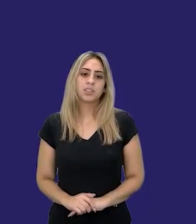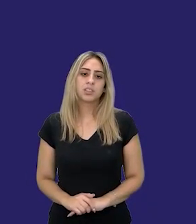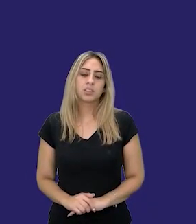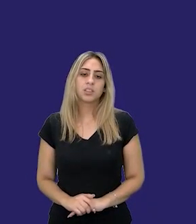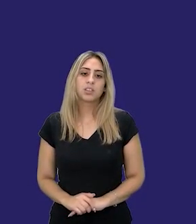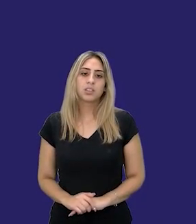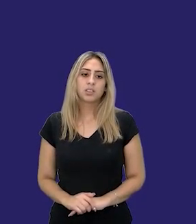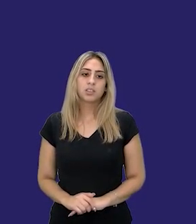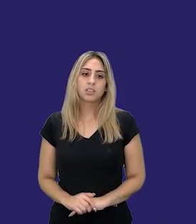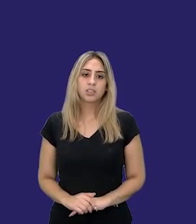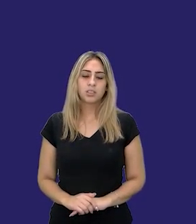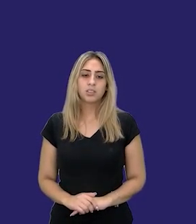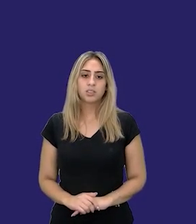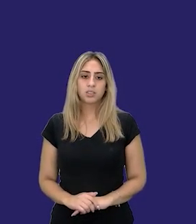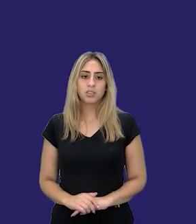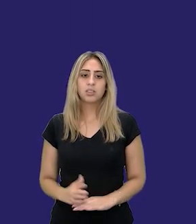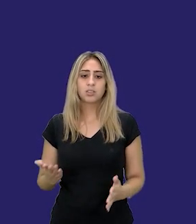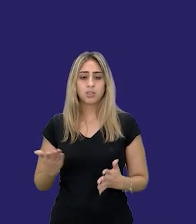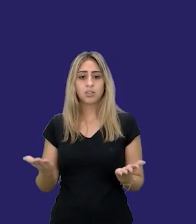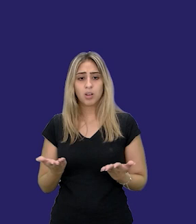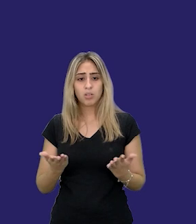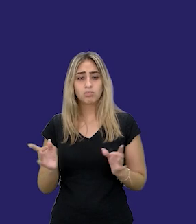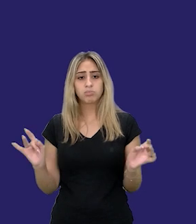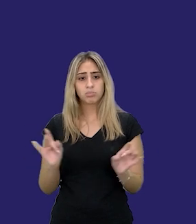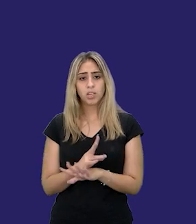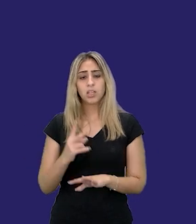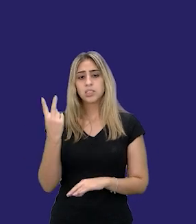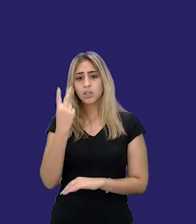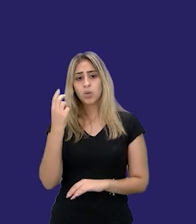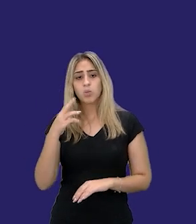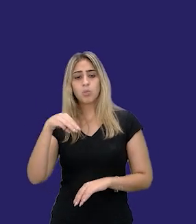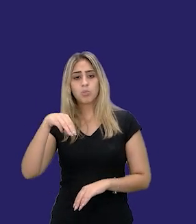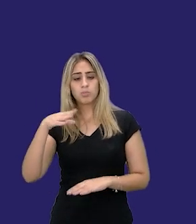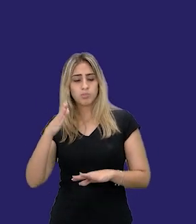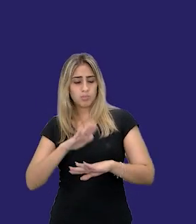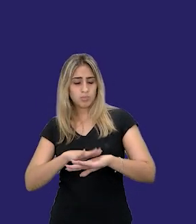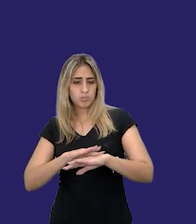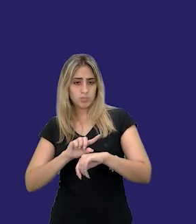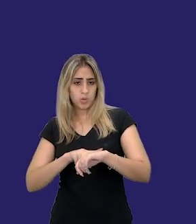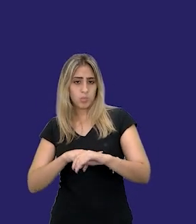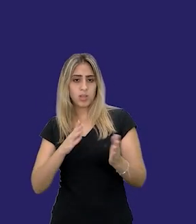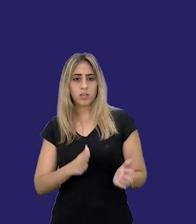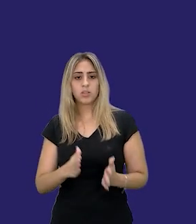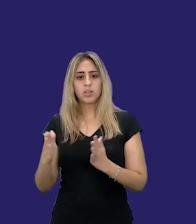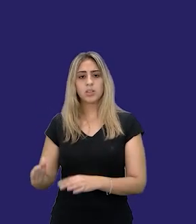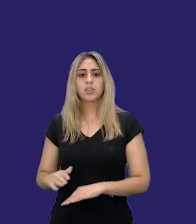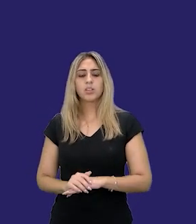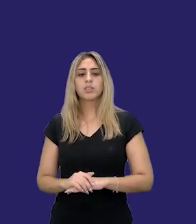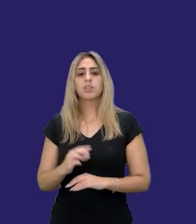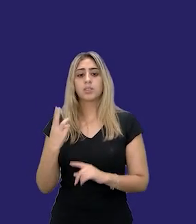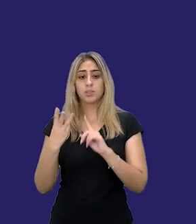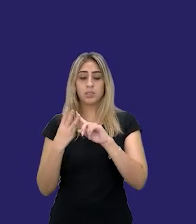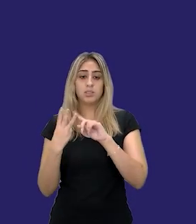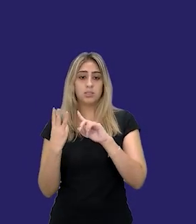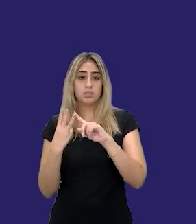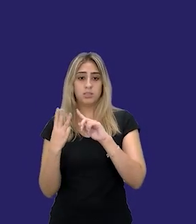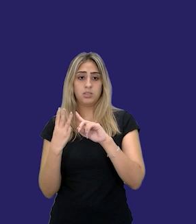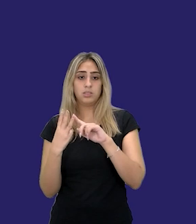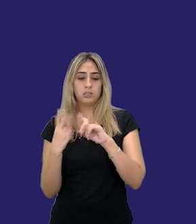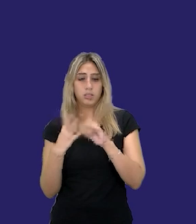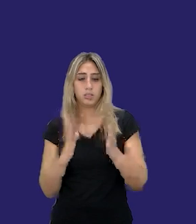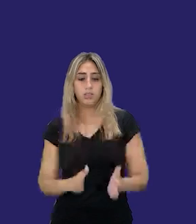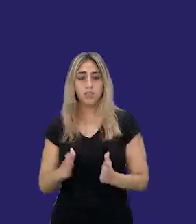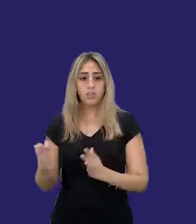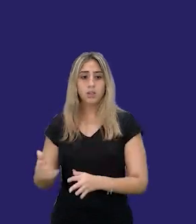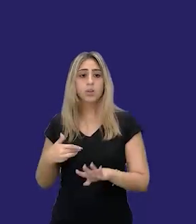Estamos agora chegando, nos encaminhando para o segundo momento dessa nossa pauta, na verdade é o terceiro momento, perdão aí o errinho,